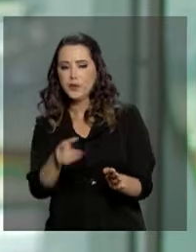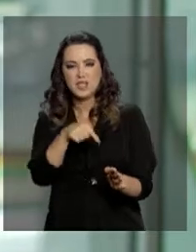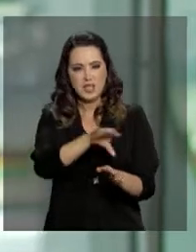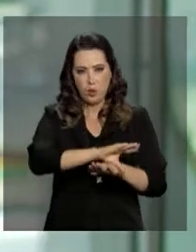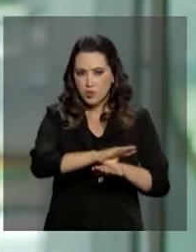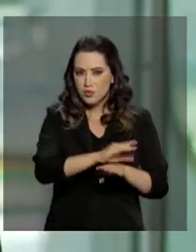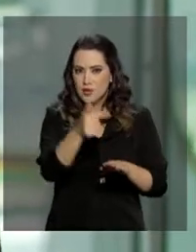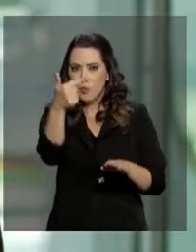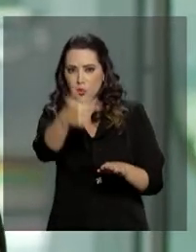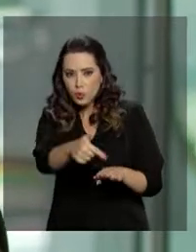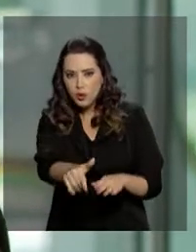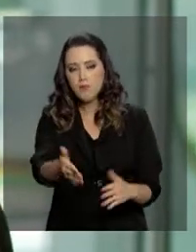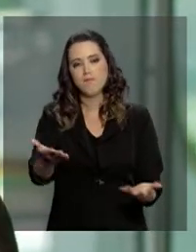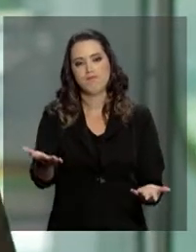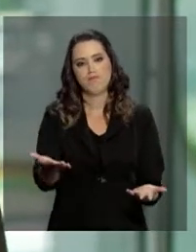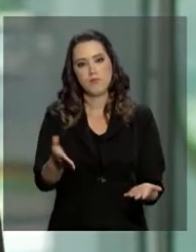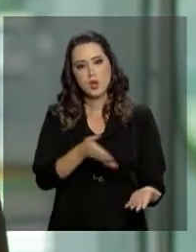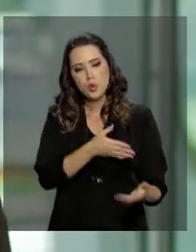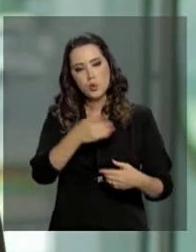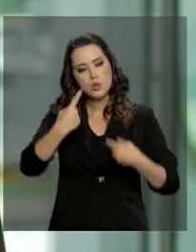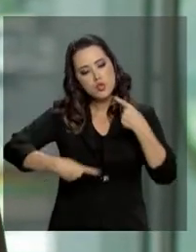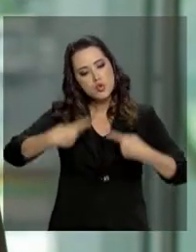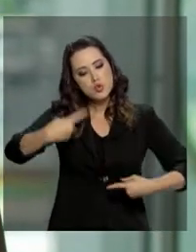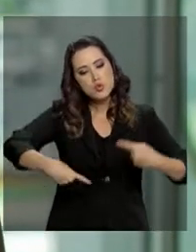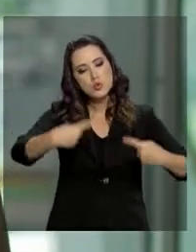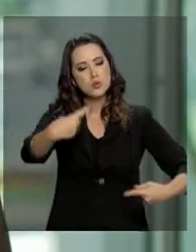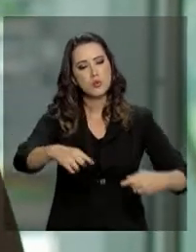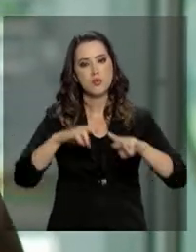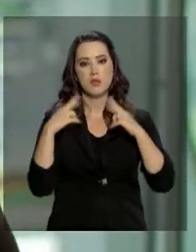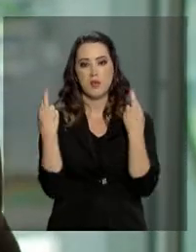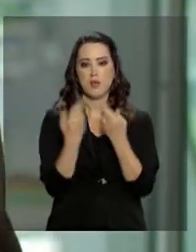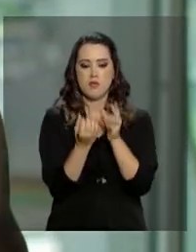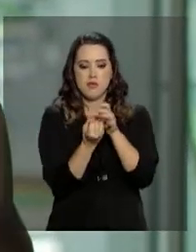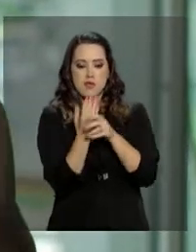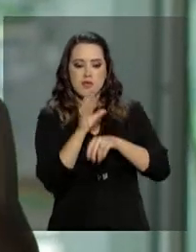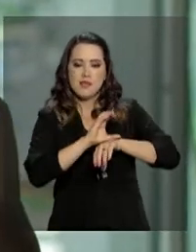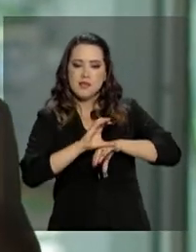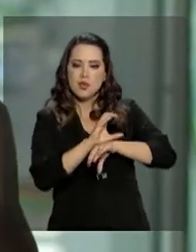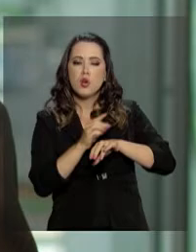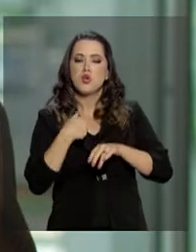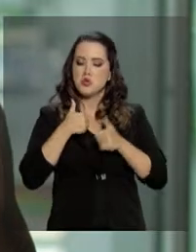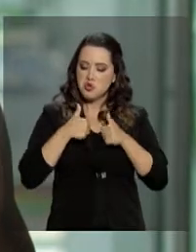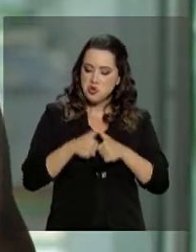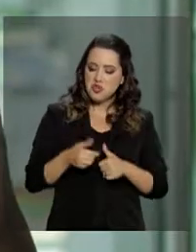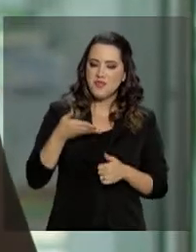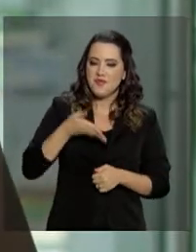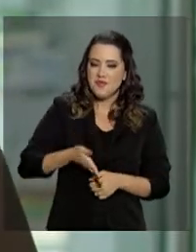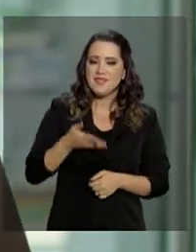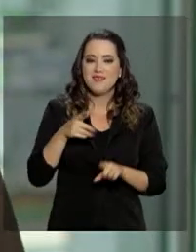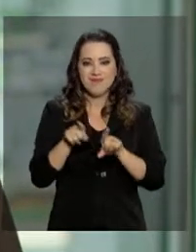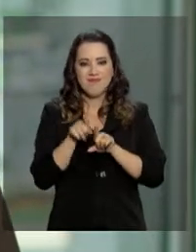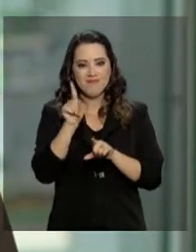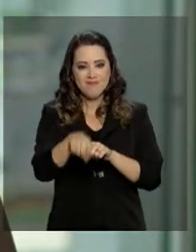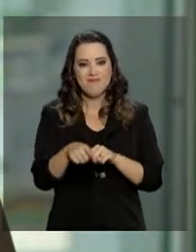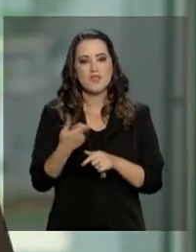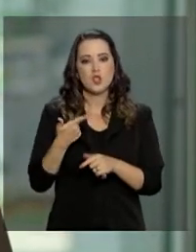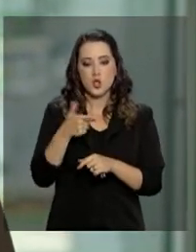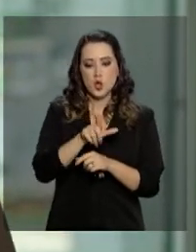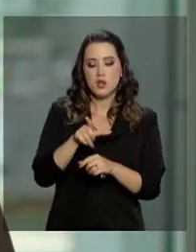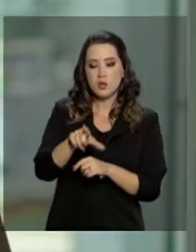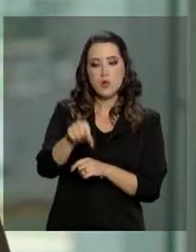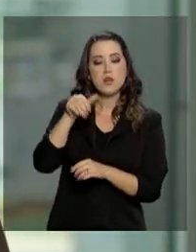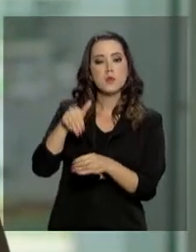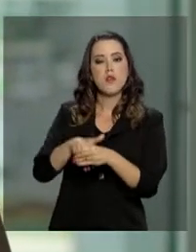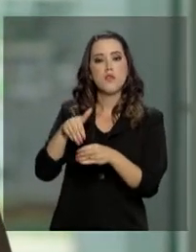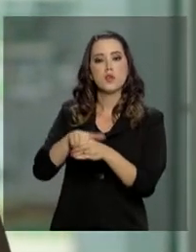Constituição. Durante os debates da Assembleia Nacional Constituinte, a qual tive a honra de participar, restabelecemos eleições